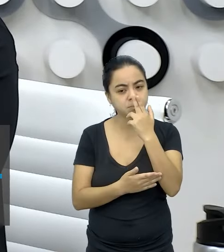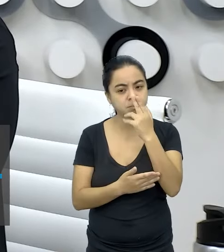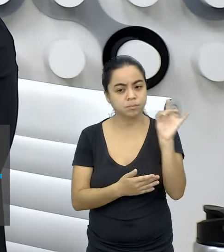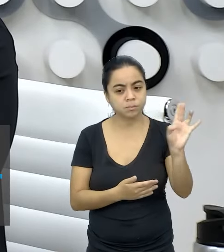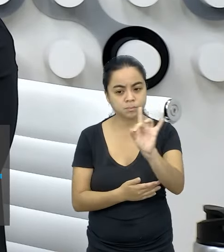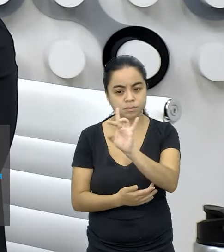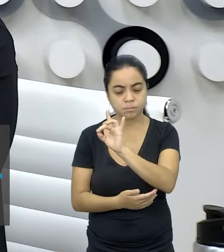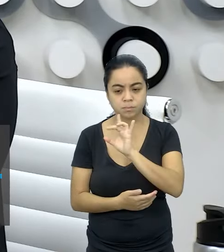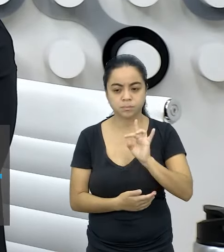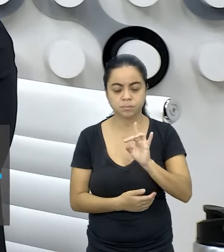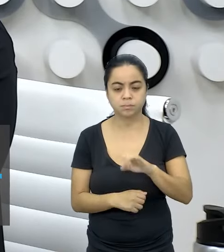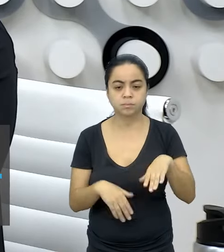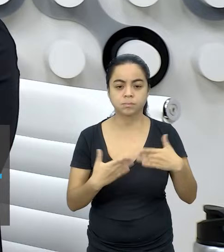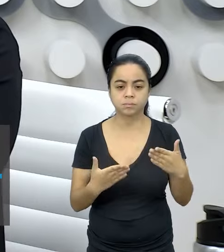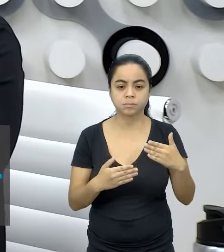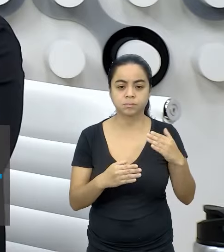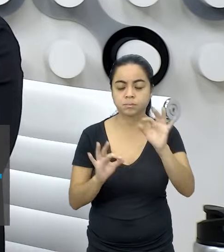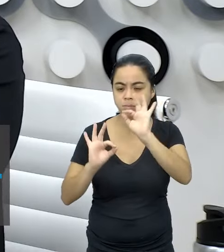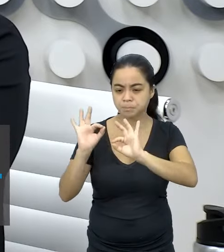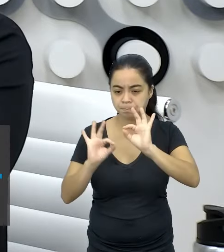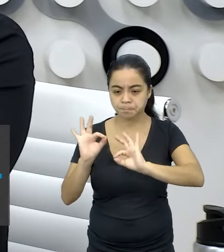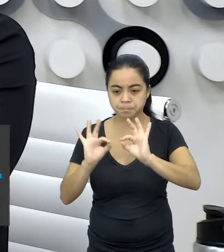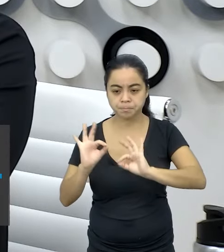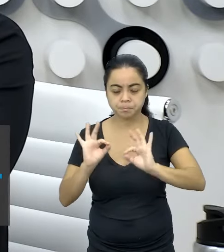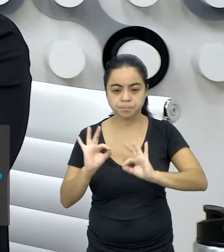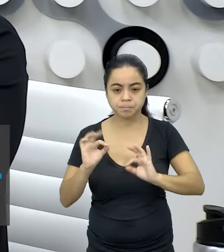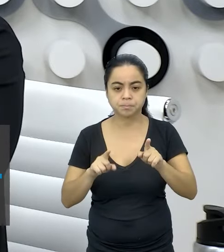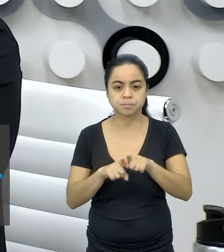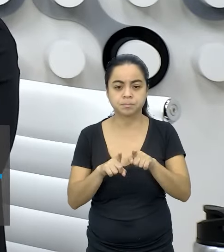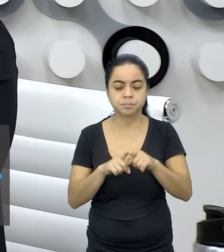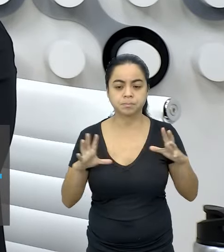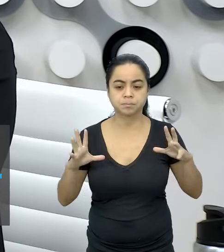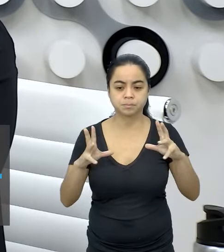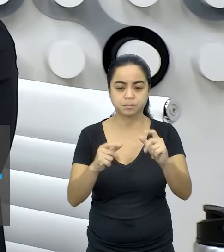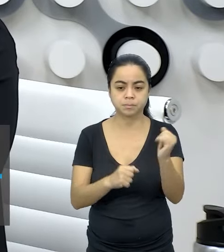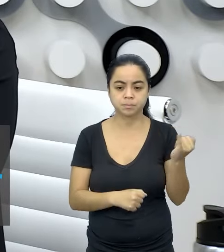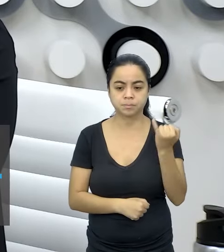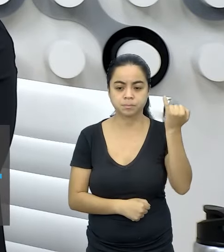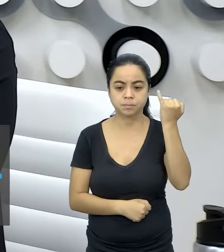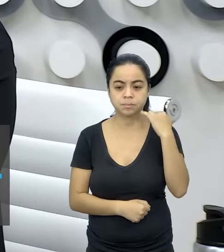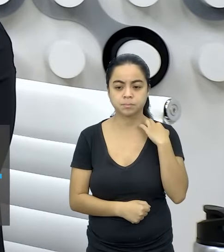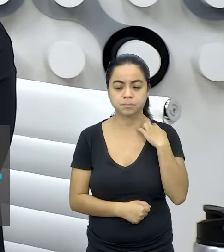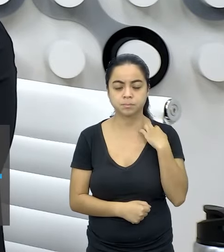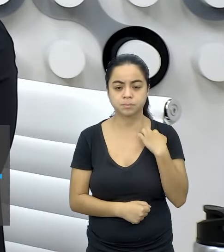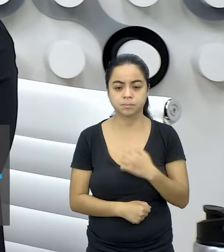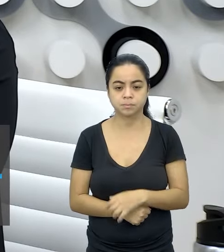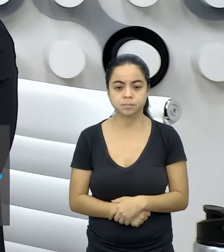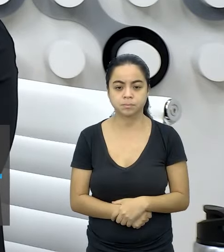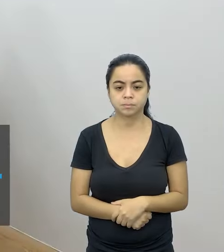cada uma. Então, se estruturar para se programar para todas elas é importante, né? Sim.